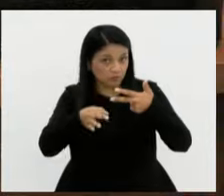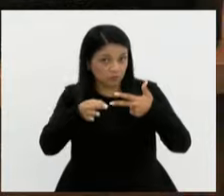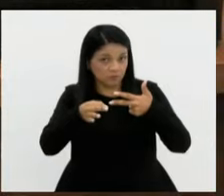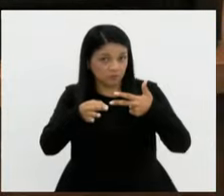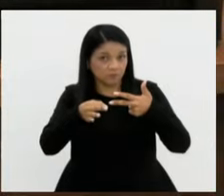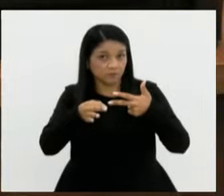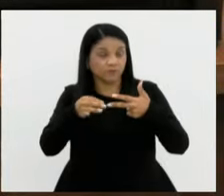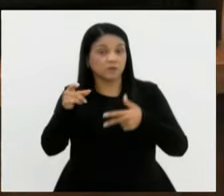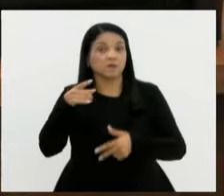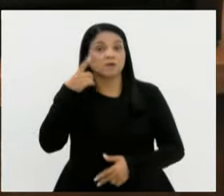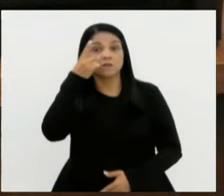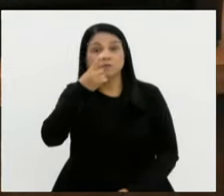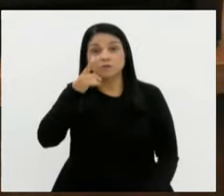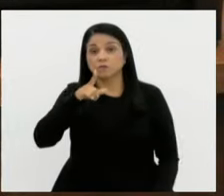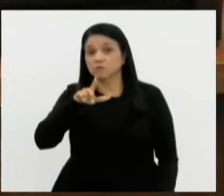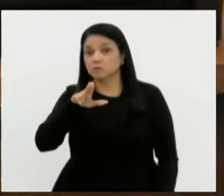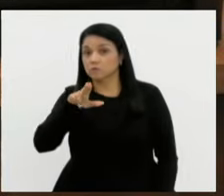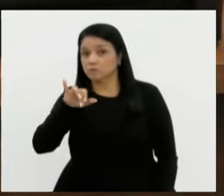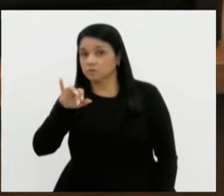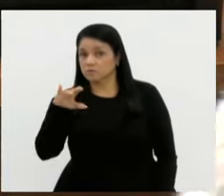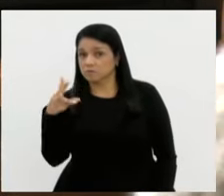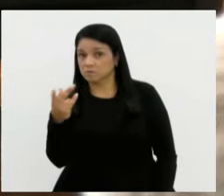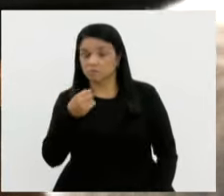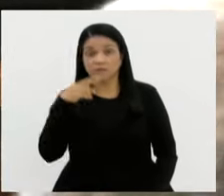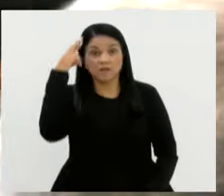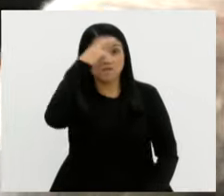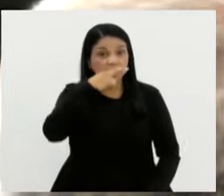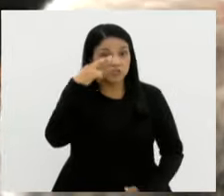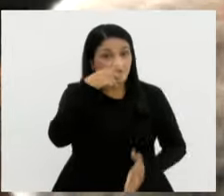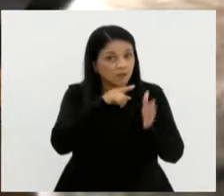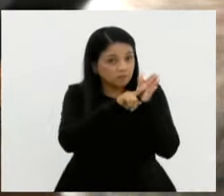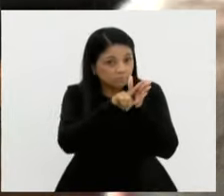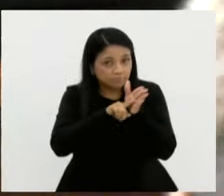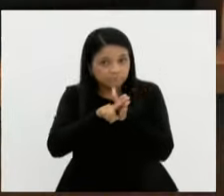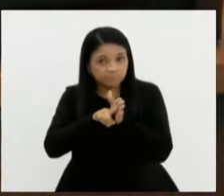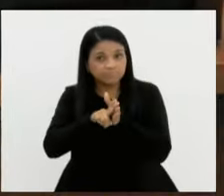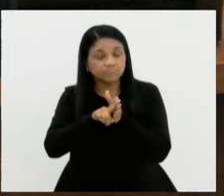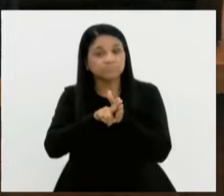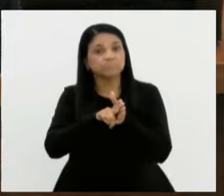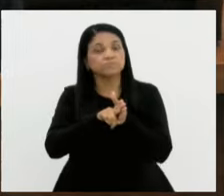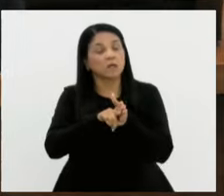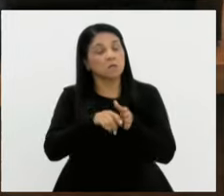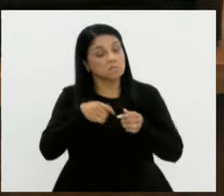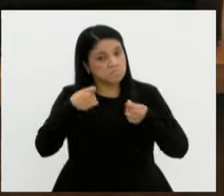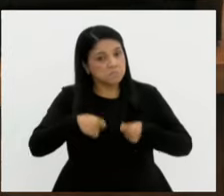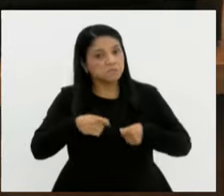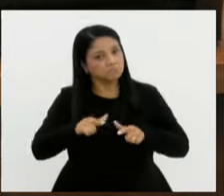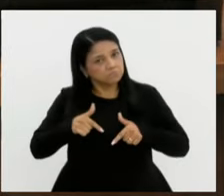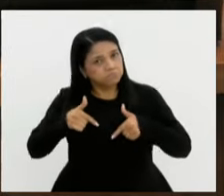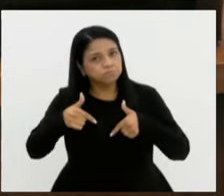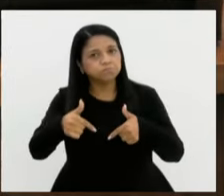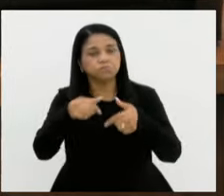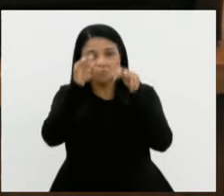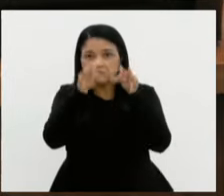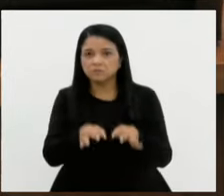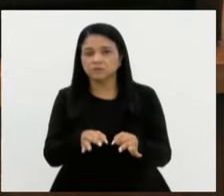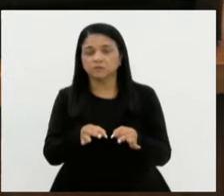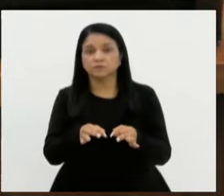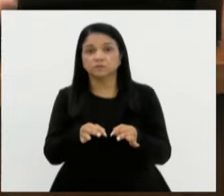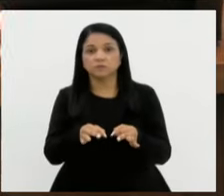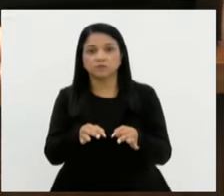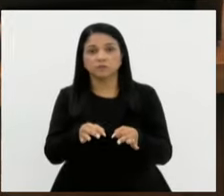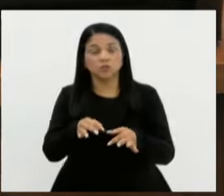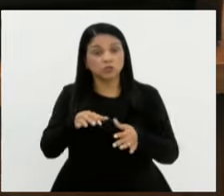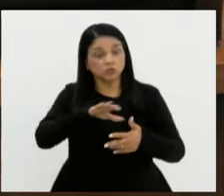Lucinha está sendo investigada. Isso tem que ser feito com toda a rigidez necessária para que todos os trâmites no